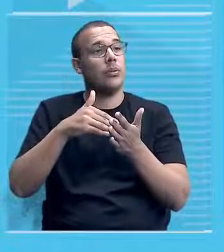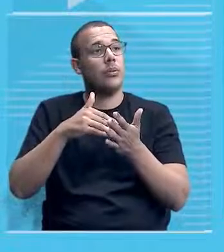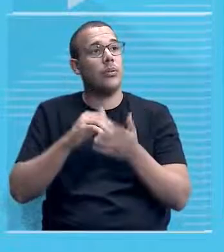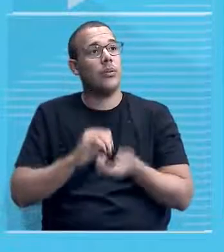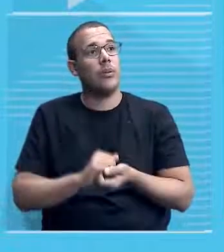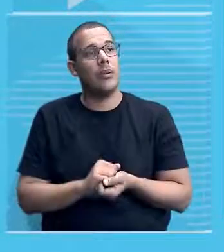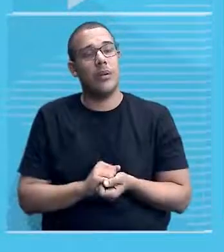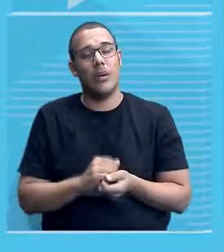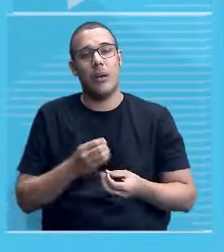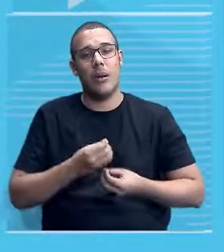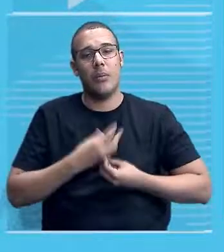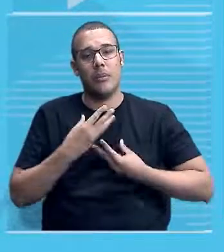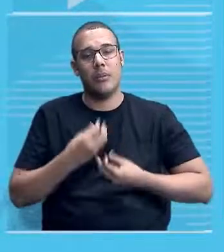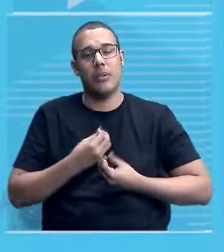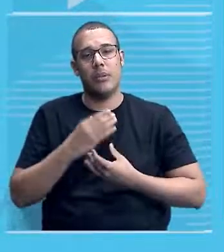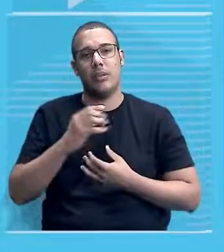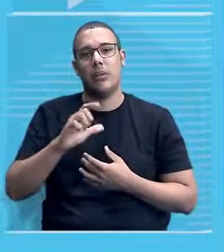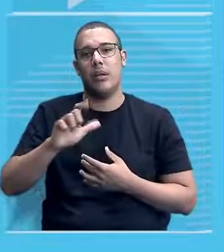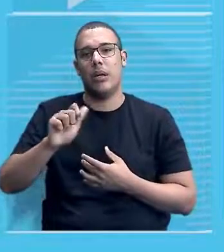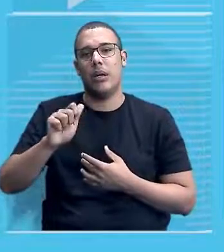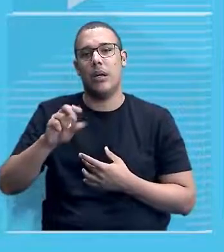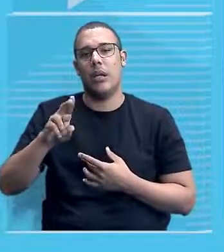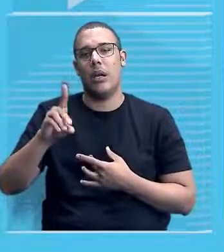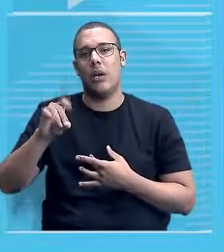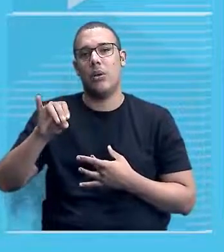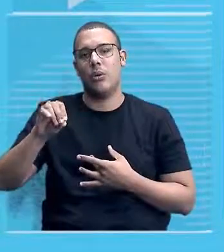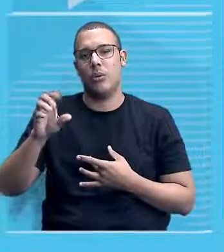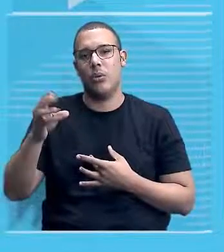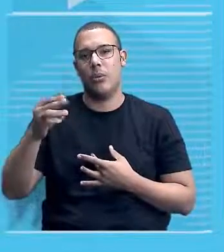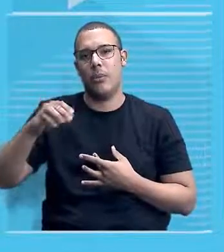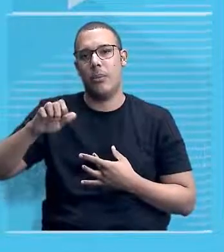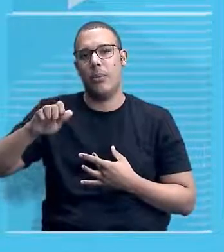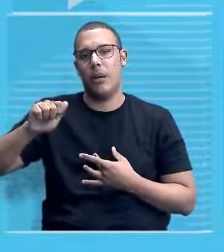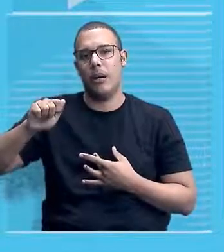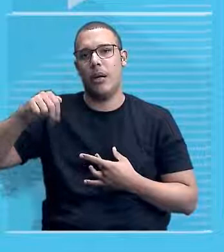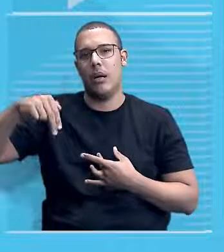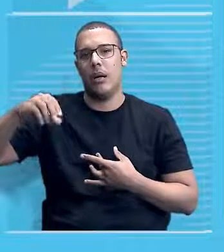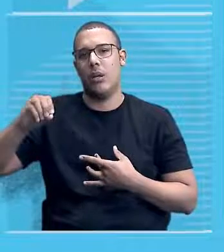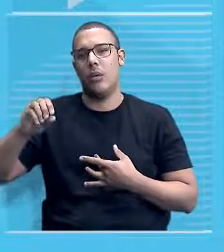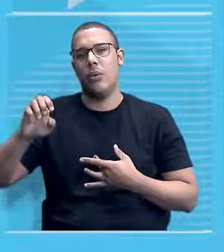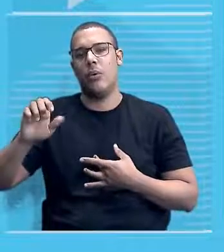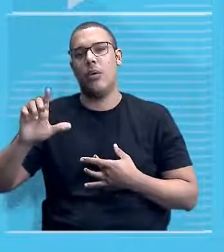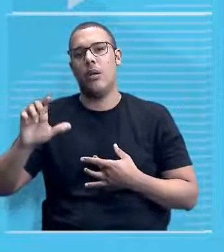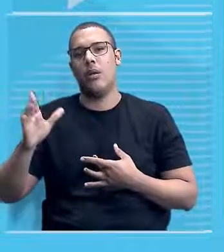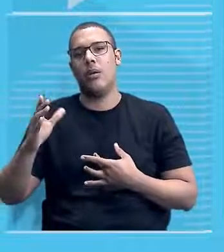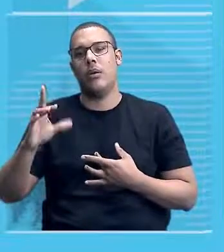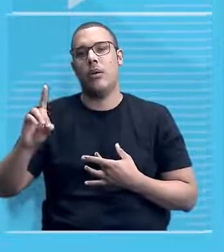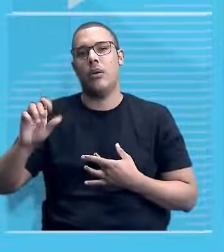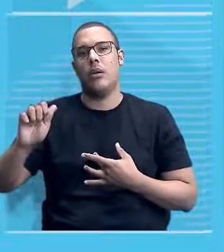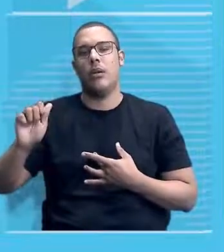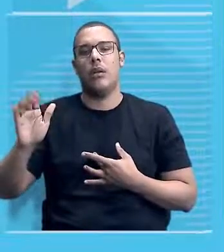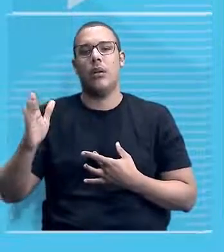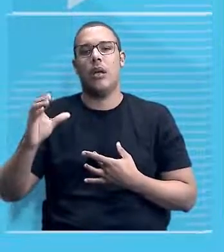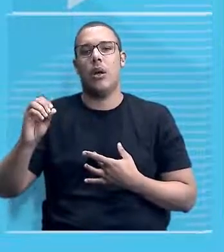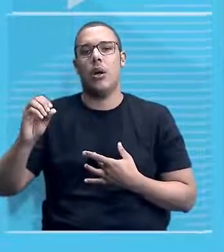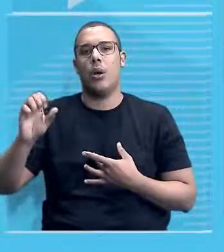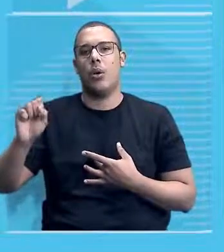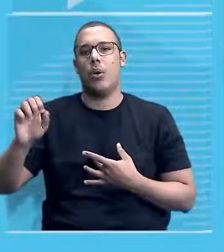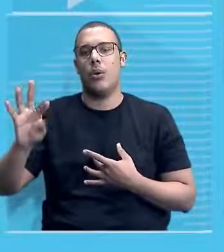Cláudio Manuel da Costa Cláudio não sei o que foi que aconteceu aqui